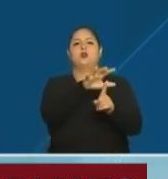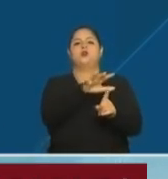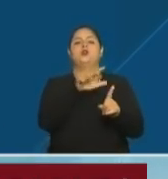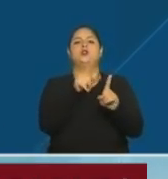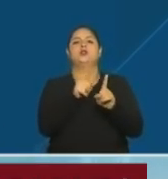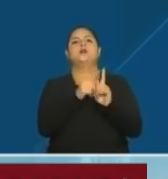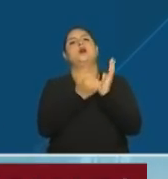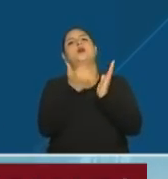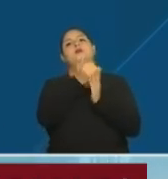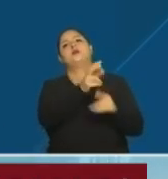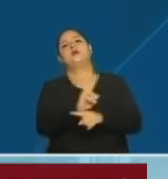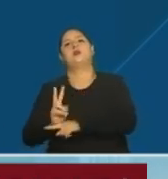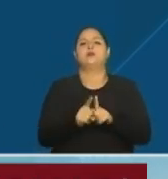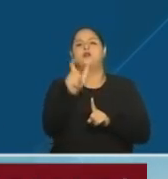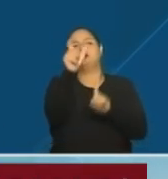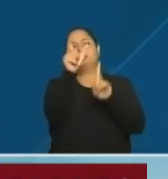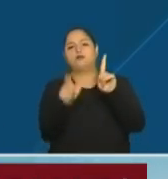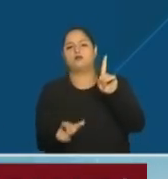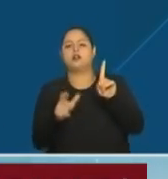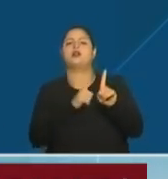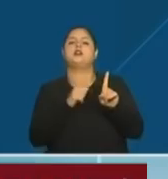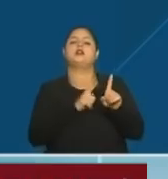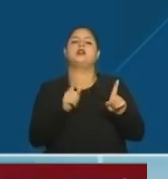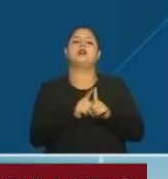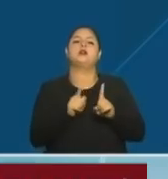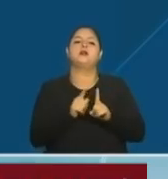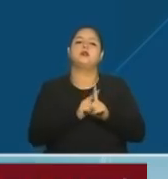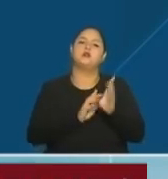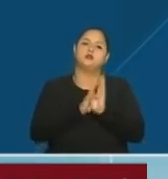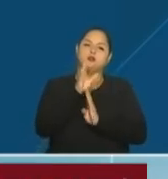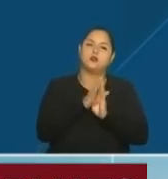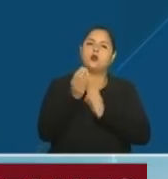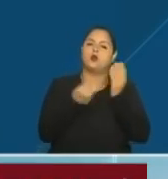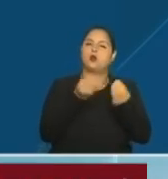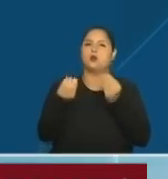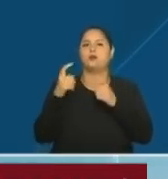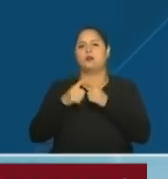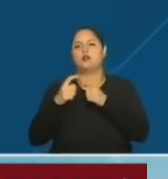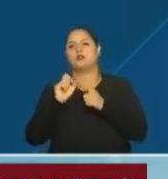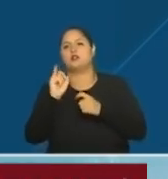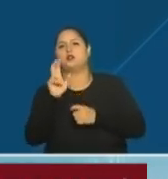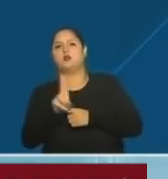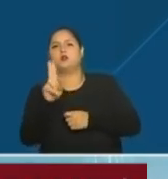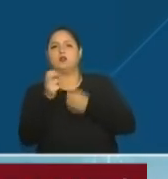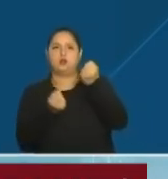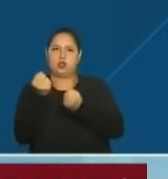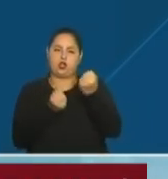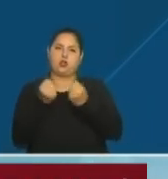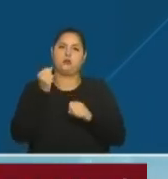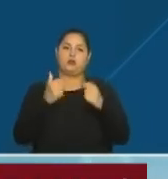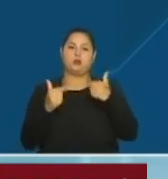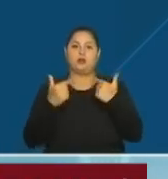conhece a carteira nacional de habilitação CNH porque ela é meio verdinho agora ela vai ser verde e amarela mas tem muitas mudanças